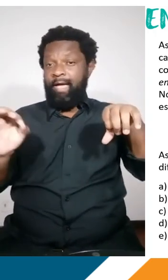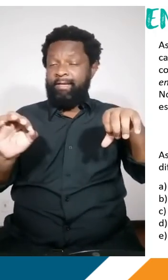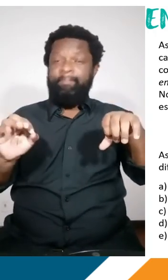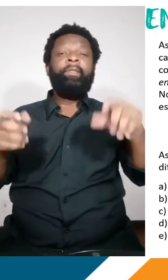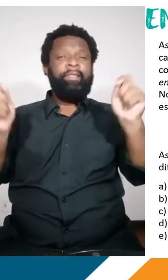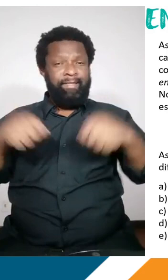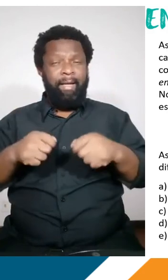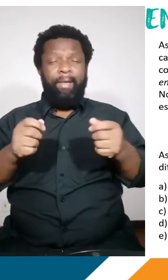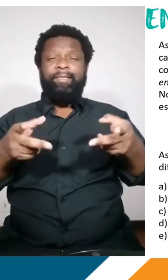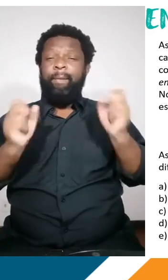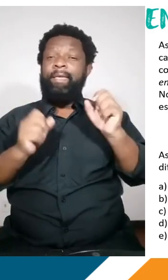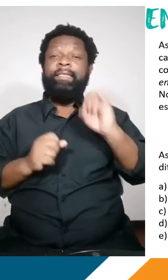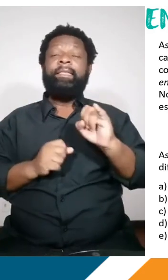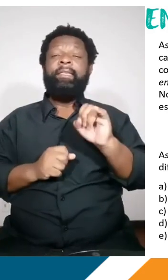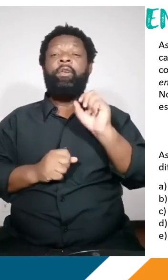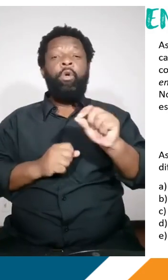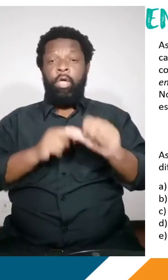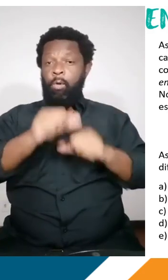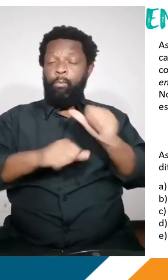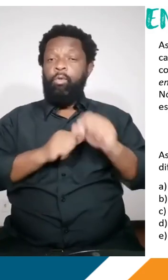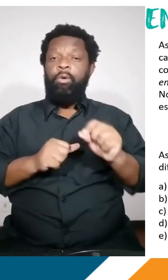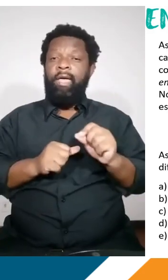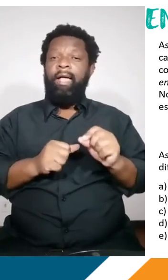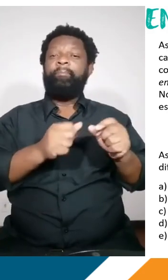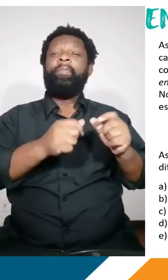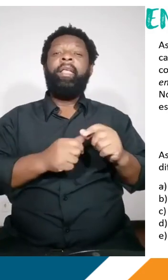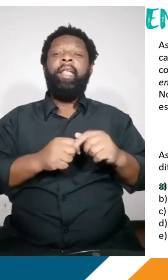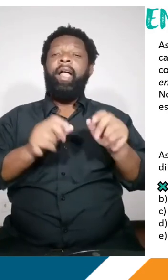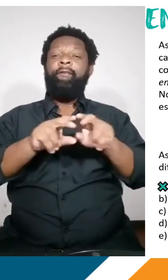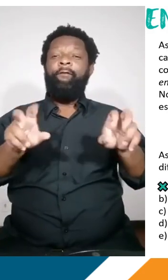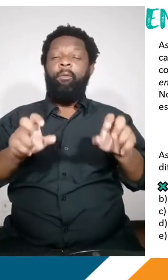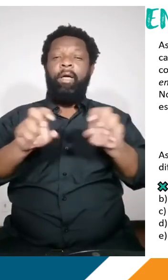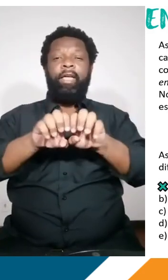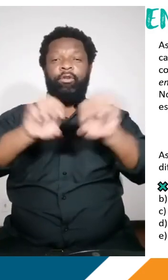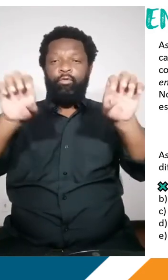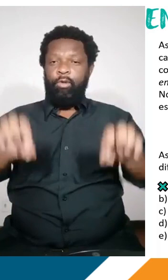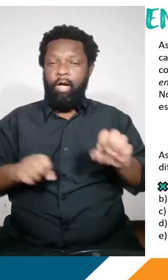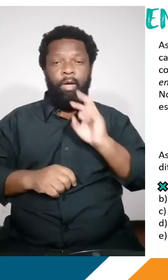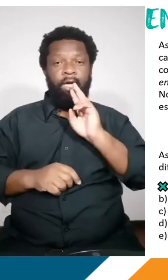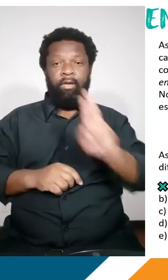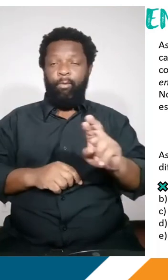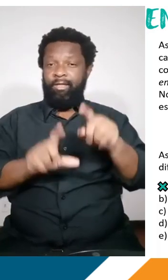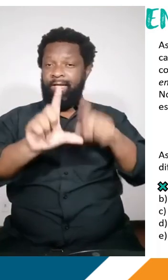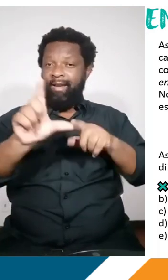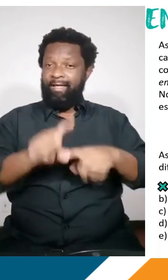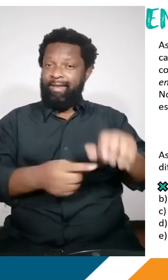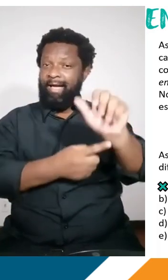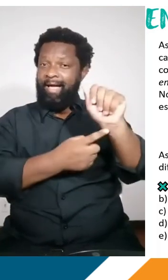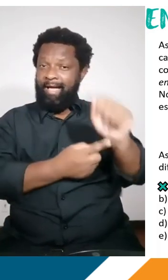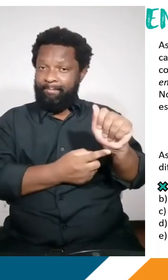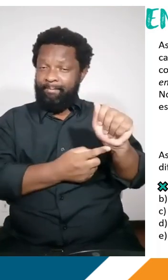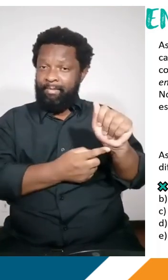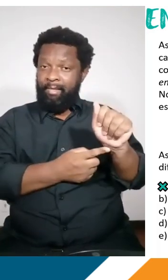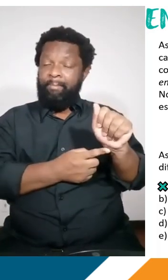Sendo assim, eu consigo identificar que o que muda entre eles é a fórmula estrutural letra A. Tudo bem? A